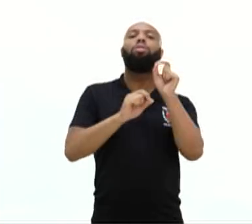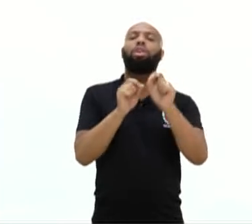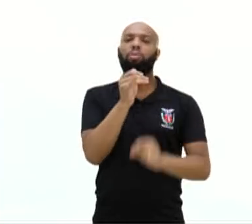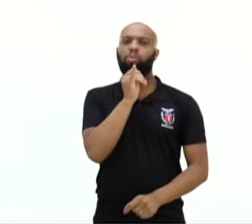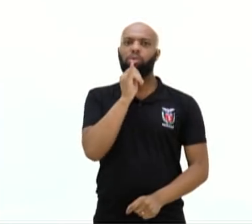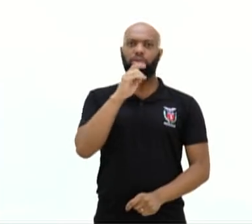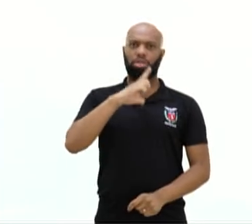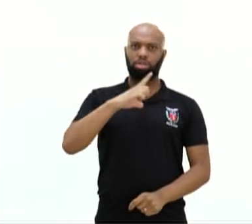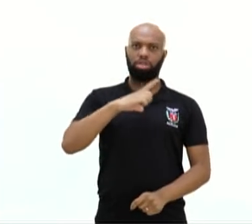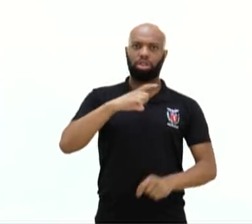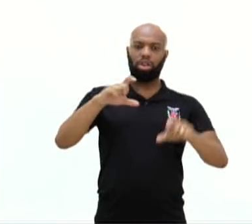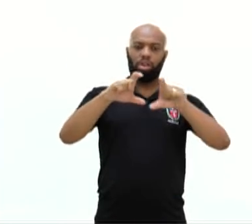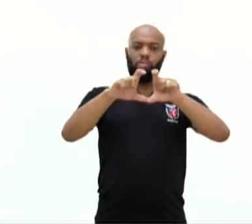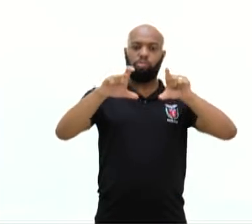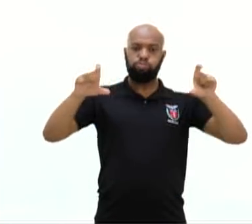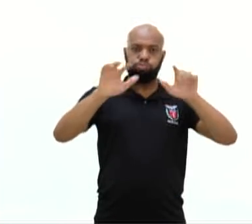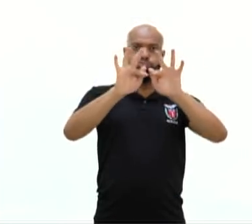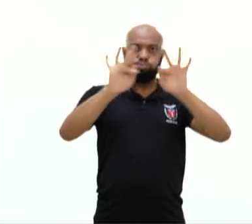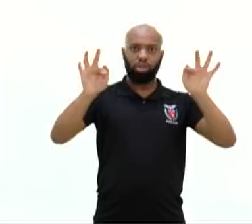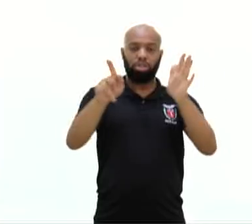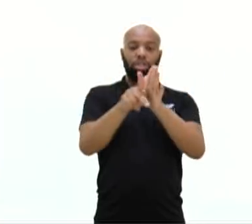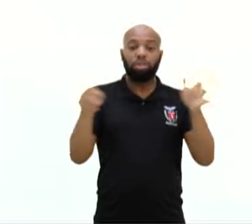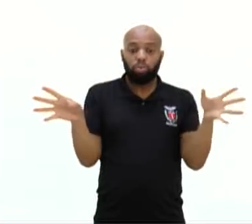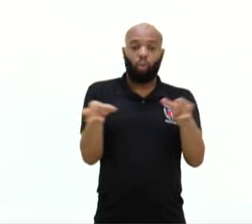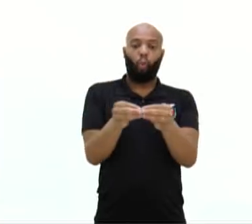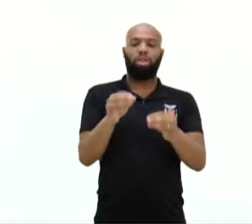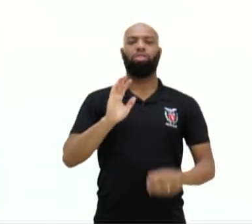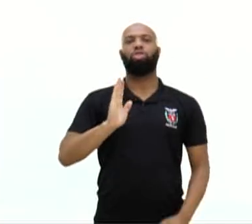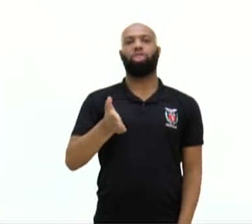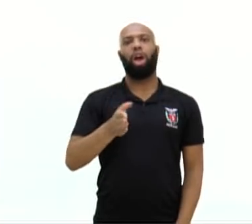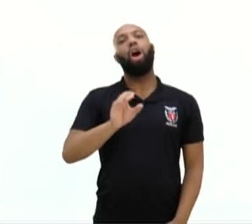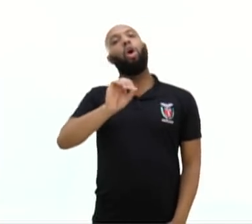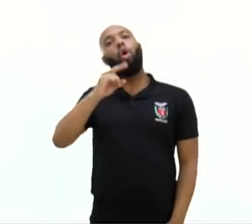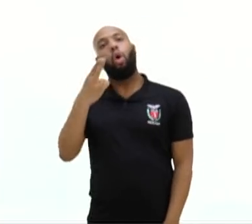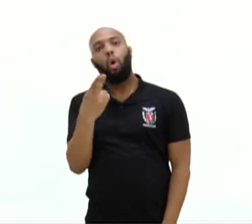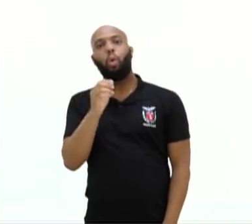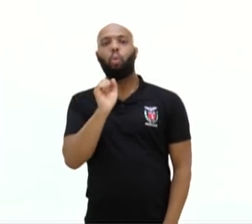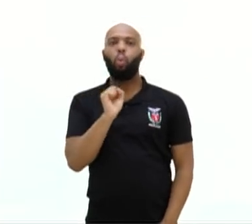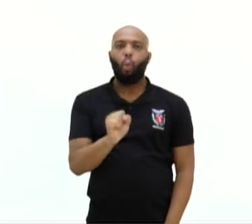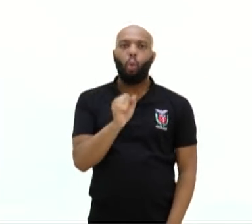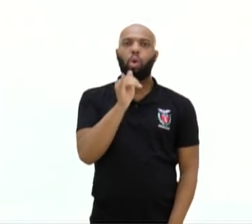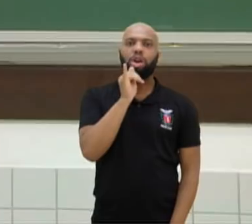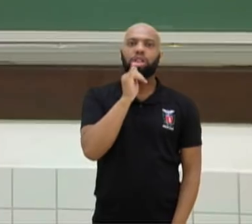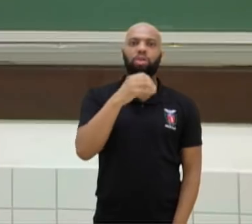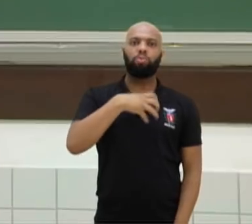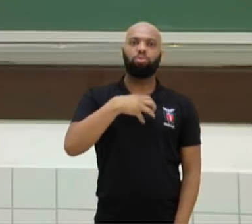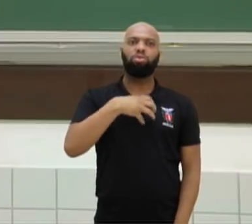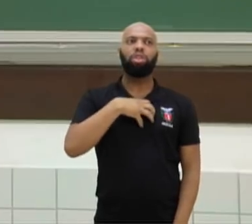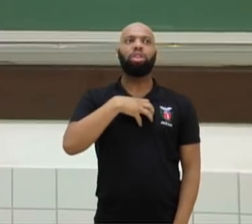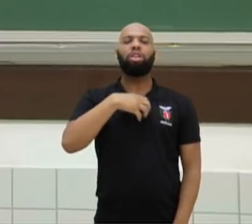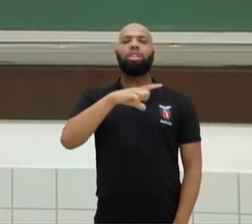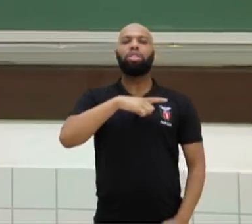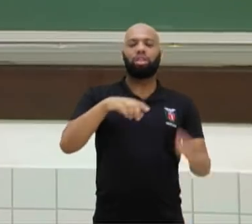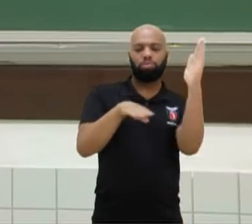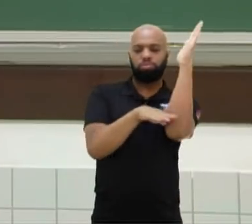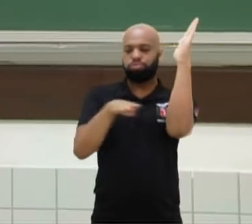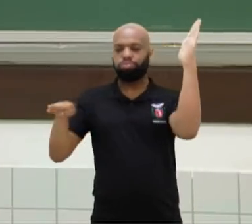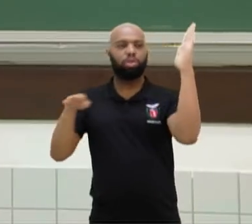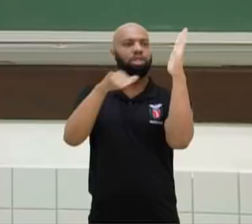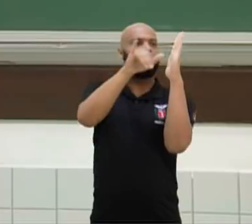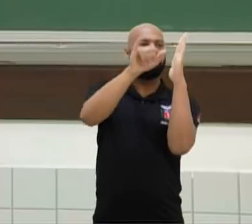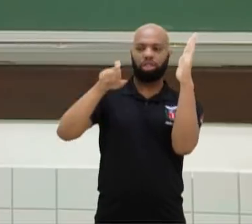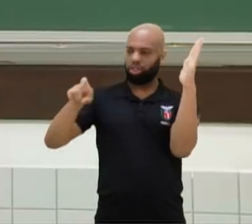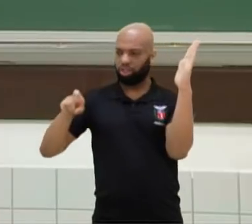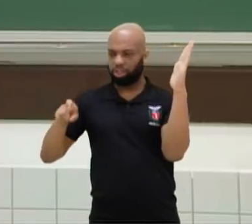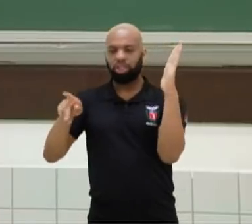exemplo, uma fórmula, já uma equação reduzida. Como a gente pode tirar isso de uma planificação, de um plano cartesiano com a